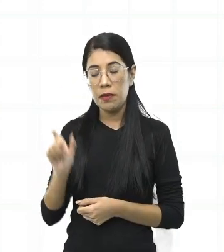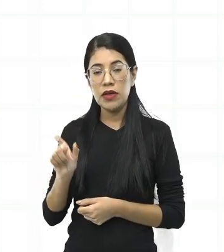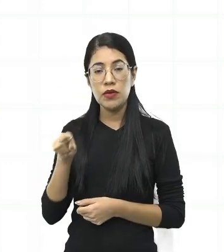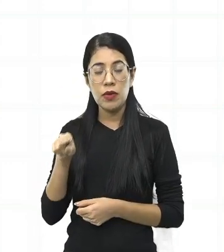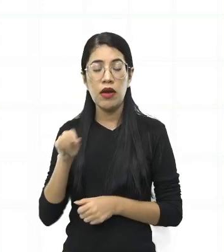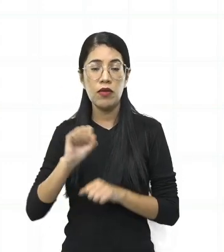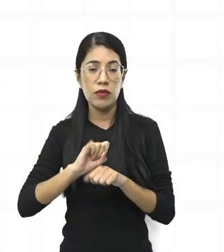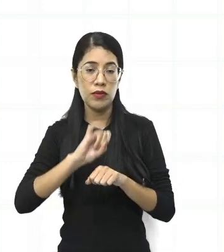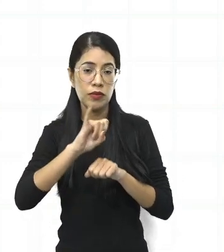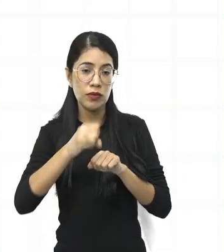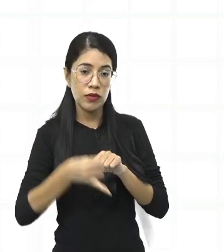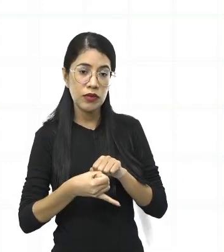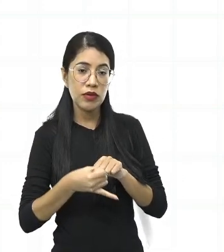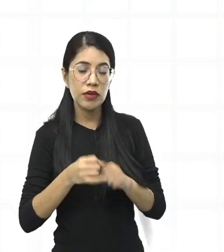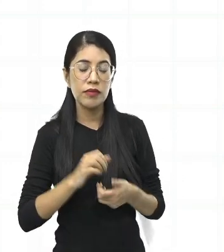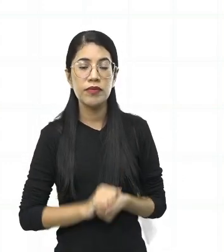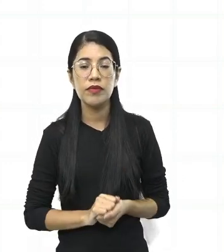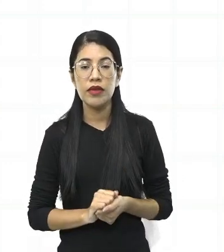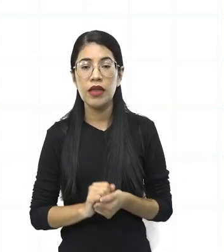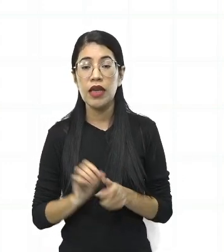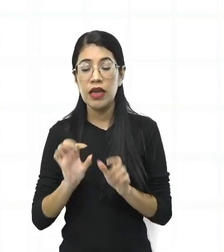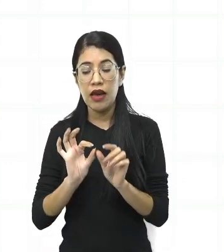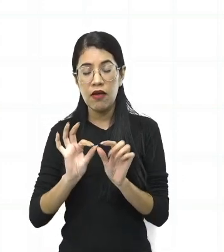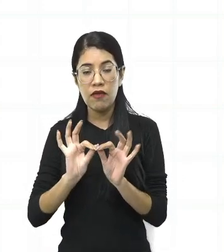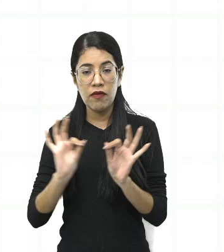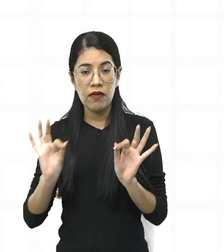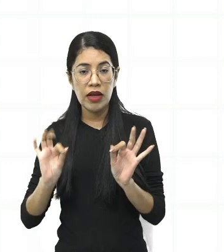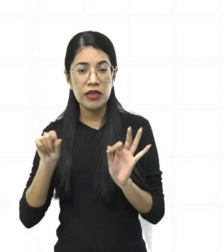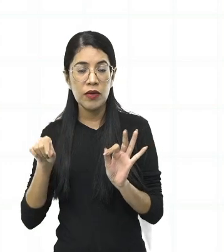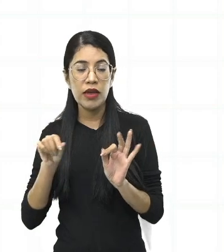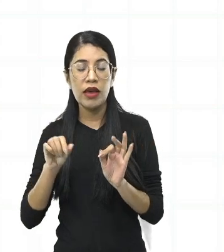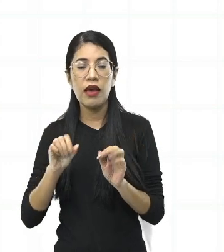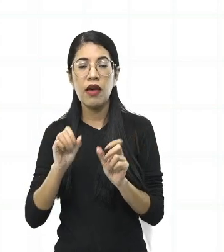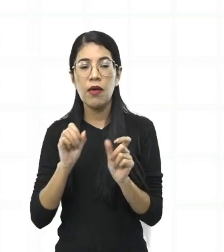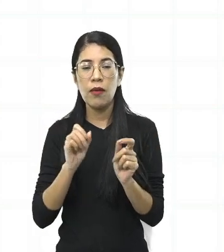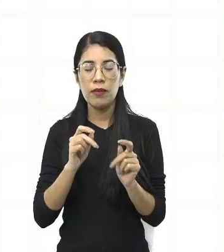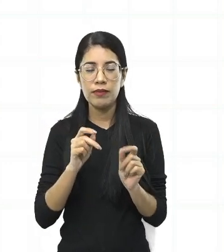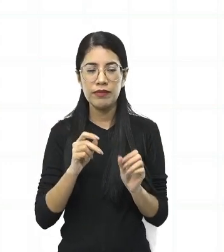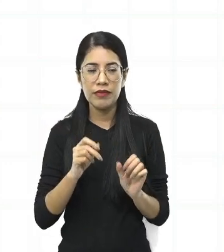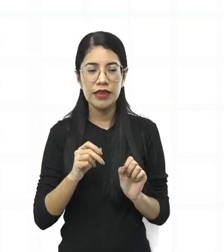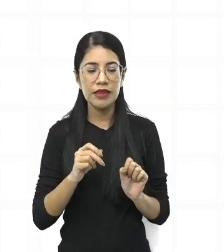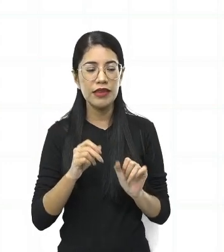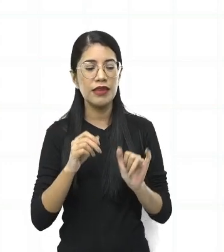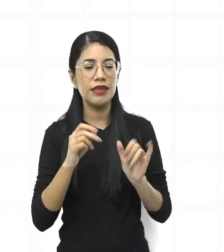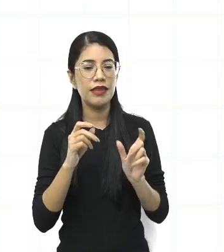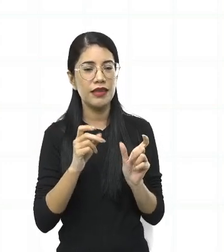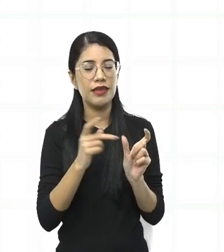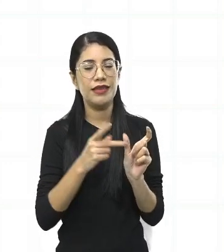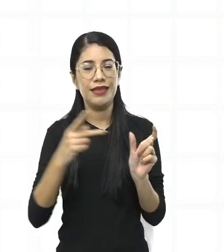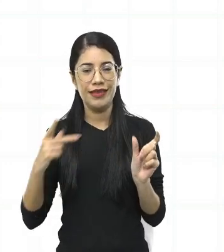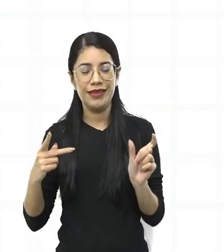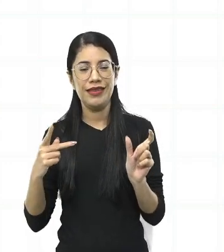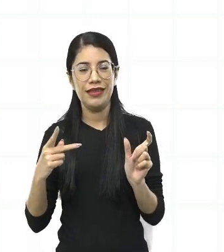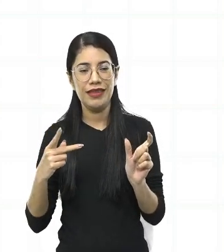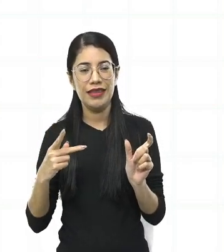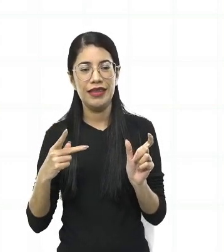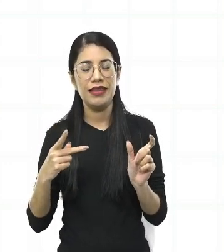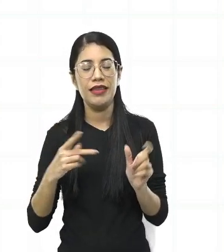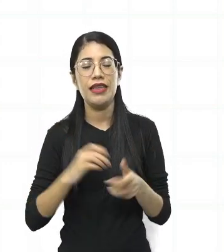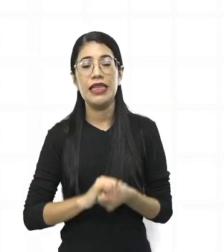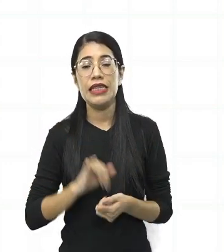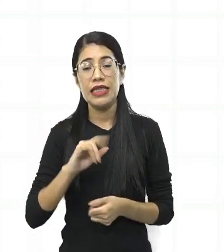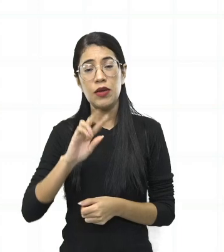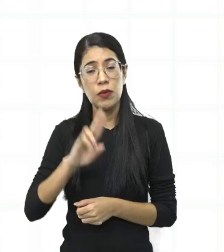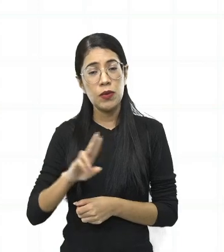meu sujeito. Tudo que sobrou é meu predicado. Eu não posso chegar aqui e botar uma vírgula. Se eu colocar uma vírgula depois